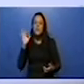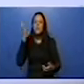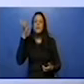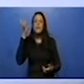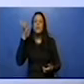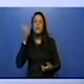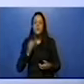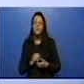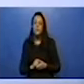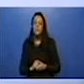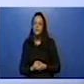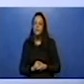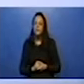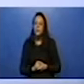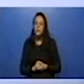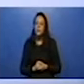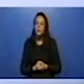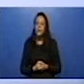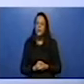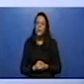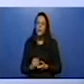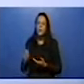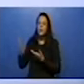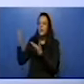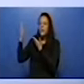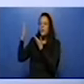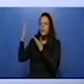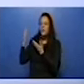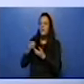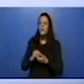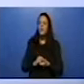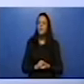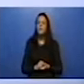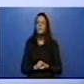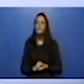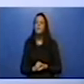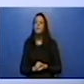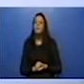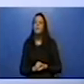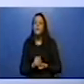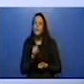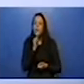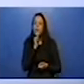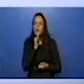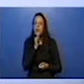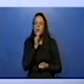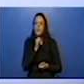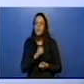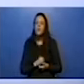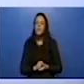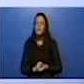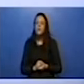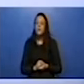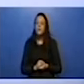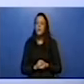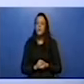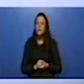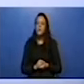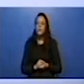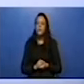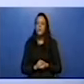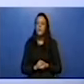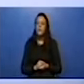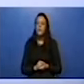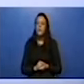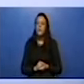diante. Ok? Galera, olha só esse outro exemplo. The man was walking along the beach at sunrise.